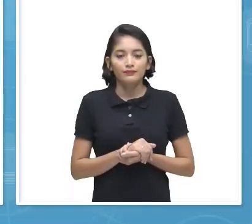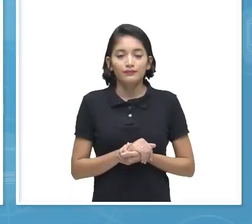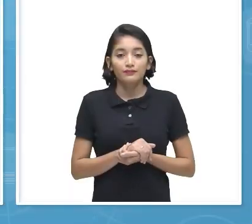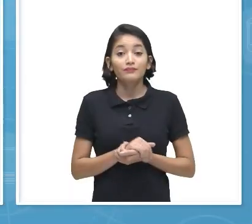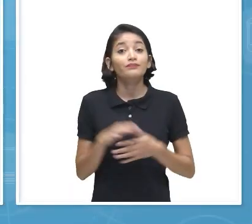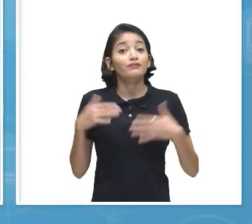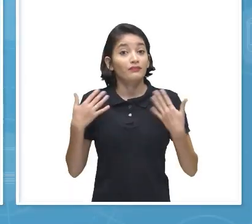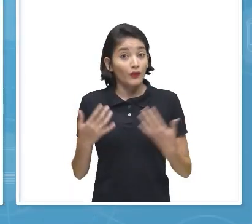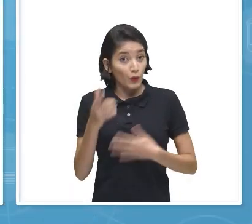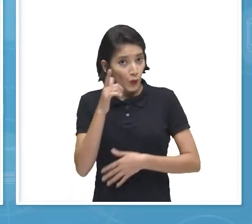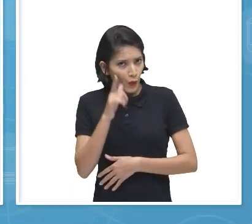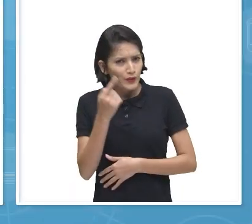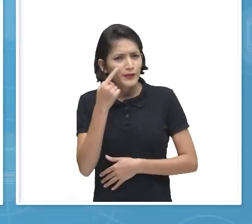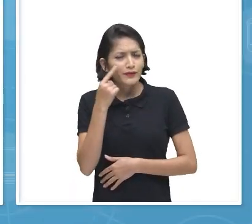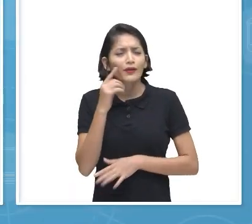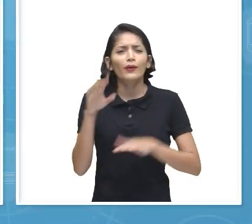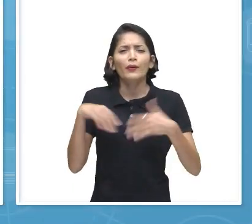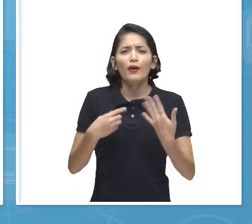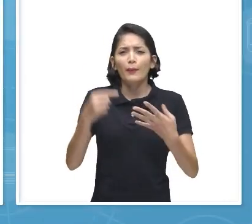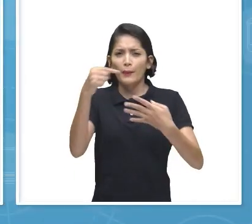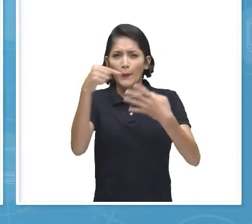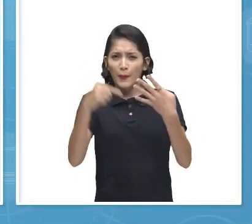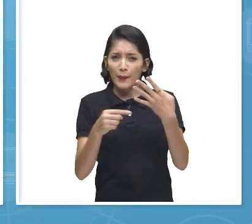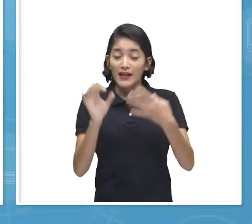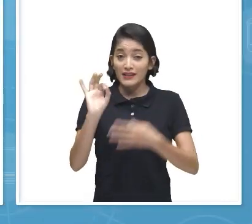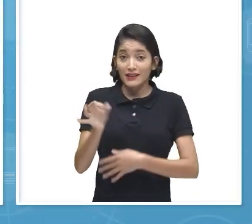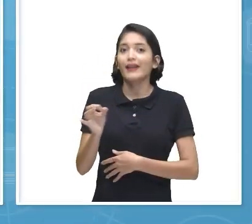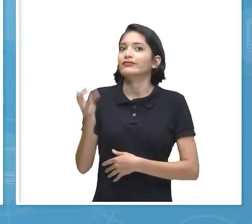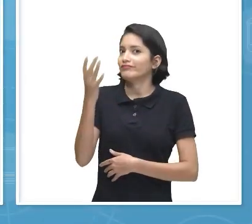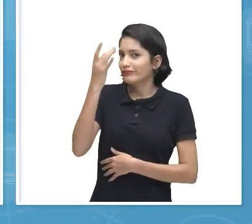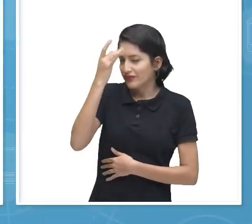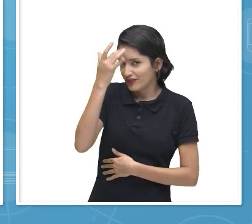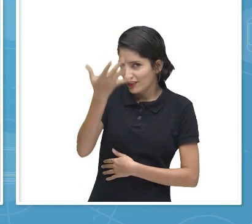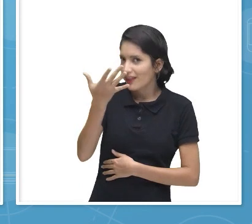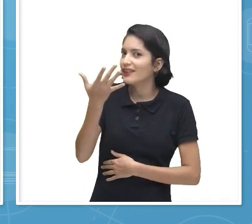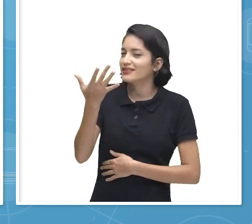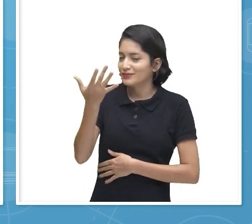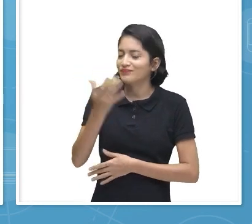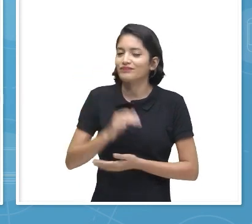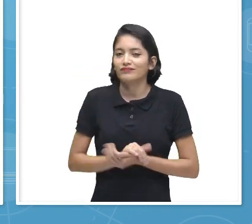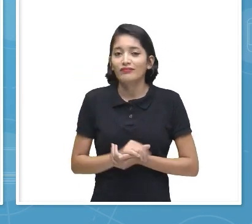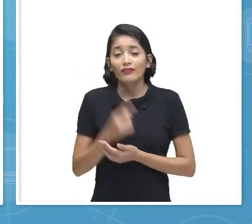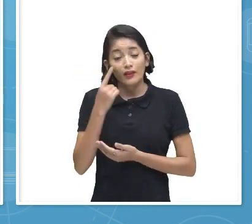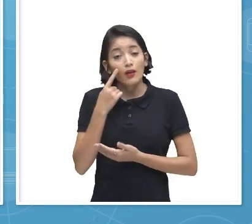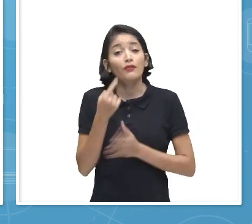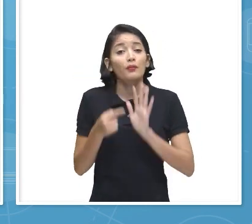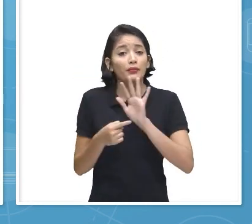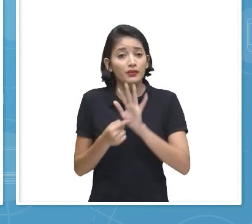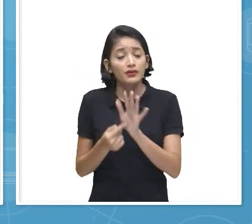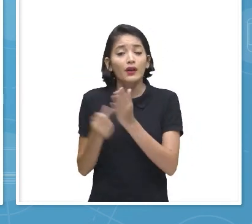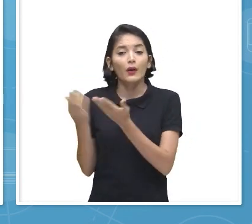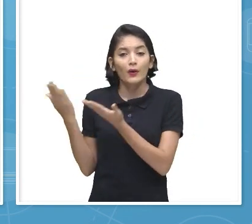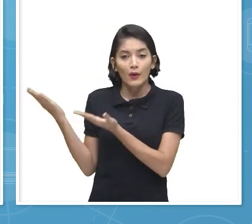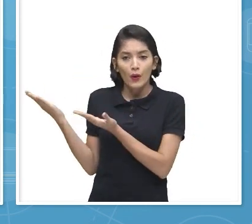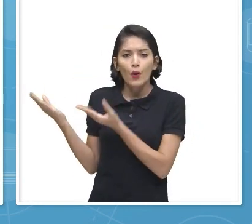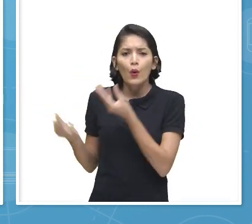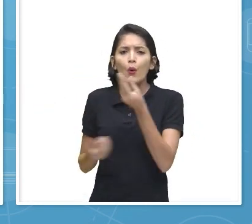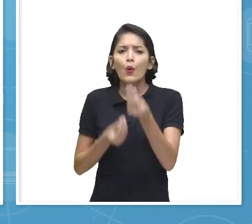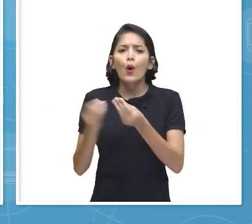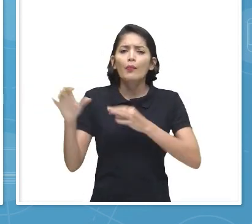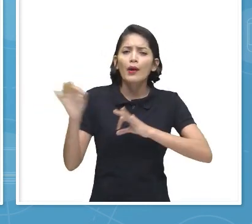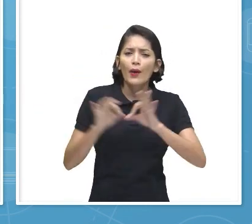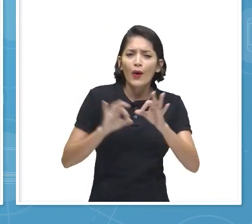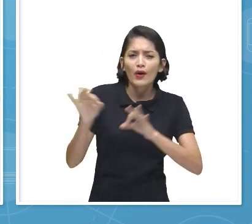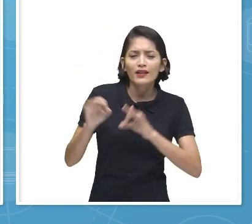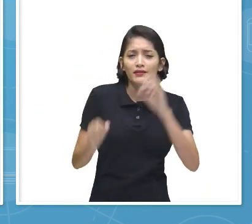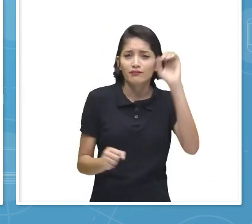E aí, conseguiram identificar qual a alternativa correta? Tava fácil essa, não tava? Eu voltei aqui, né, para aquela nossa linha de montagem, até para dar